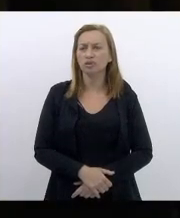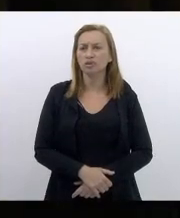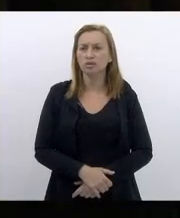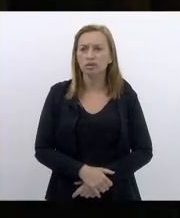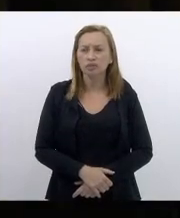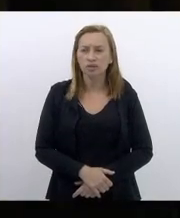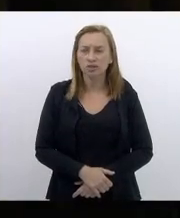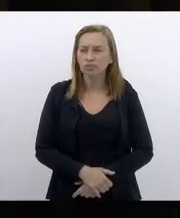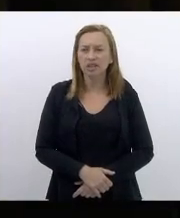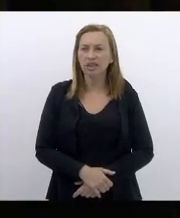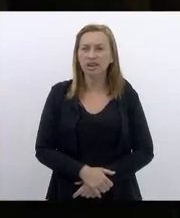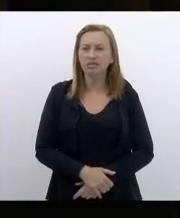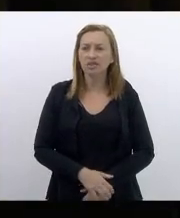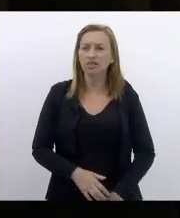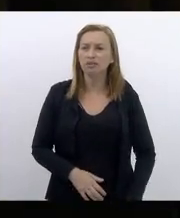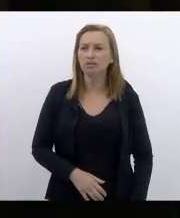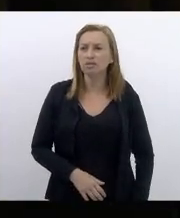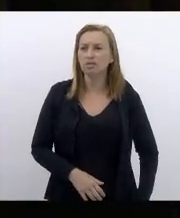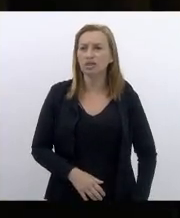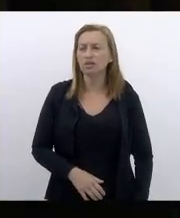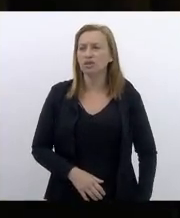Senhora Presidente,